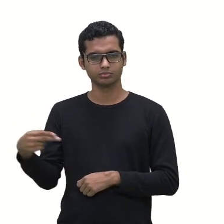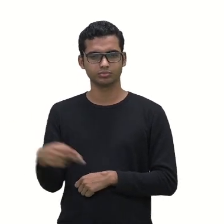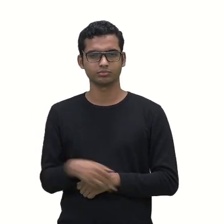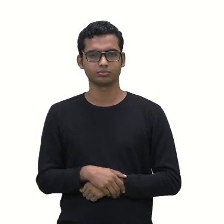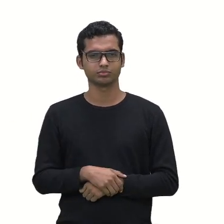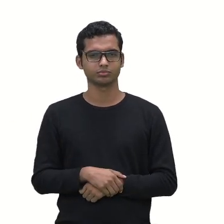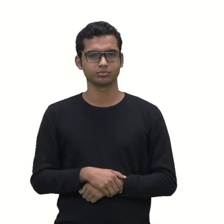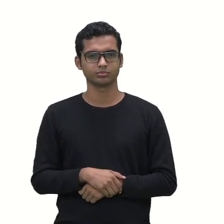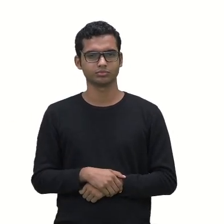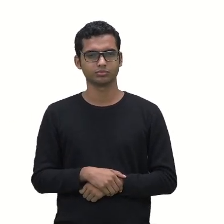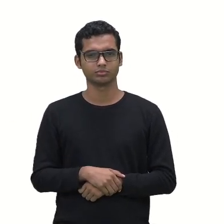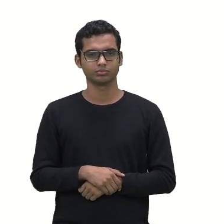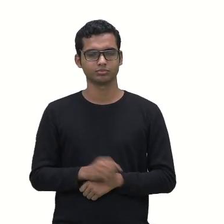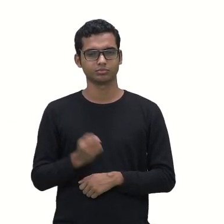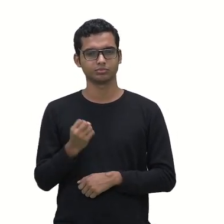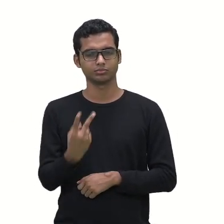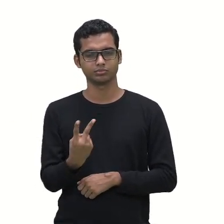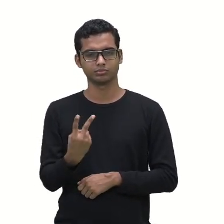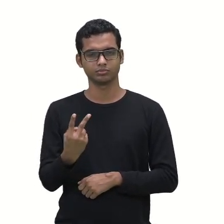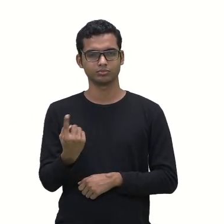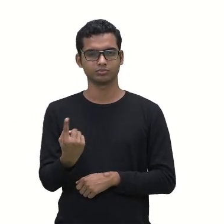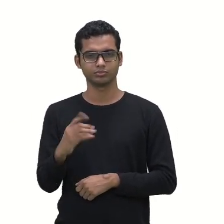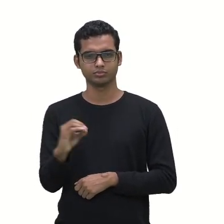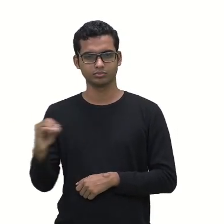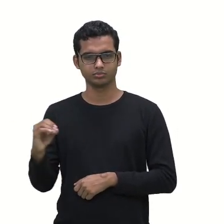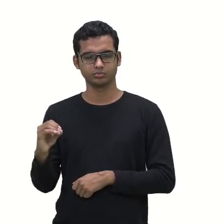2.100, né? Vezes π